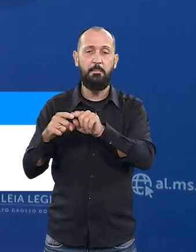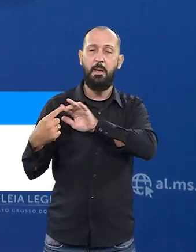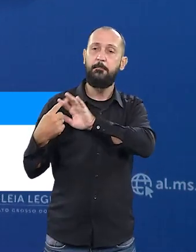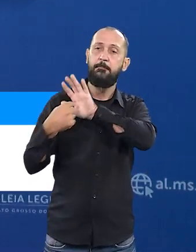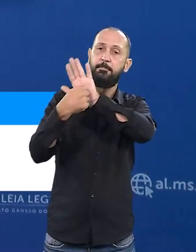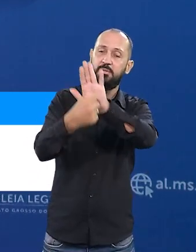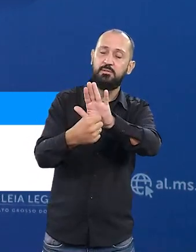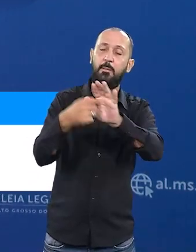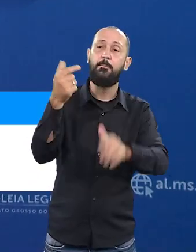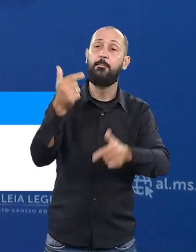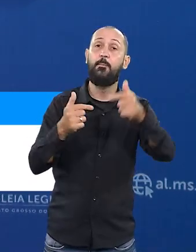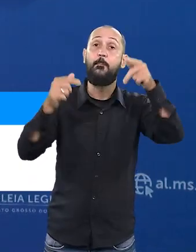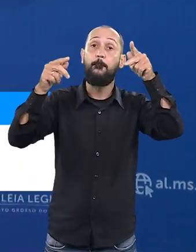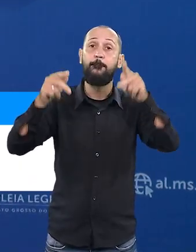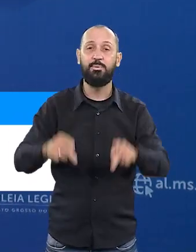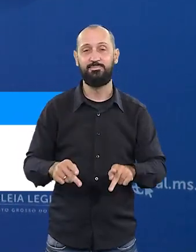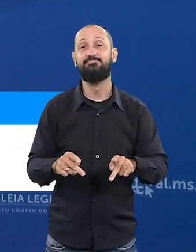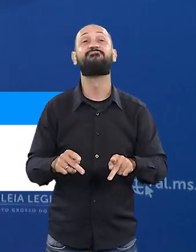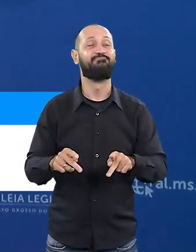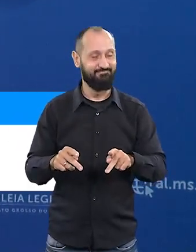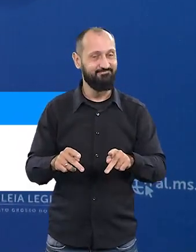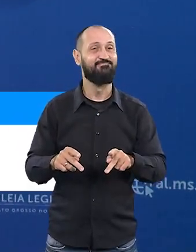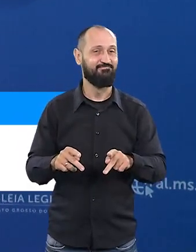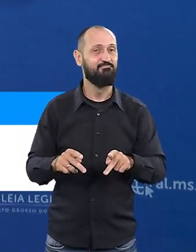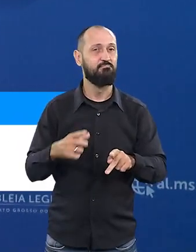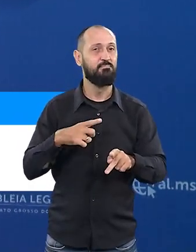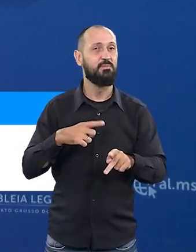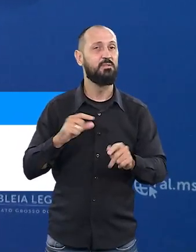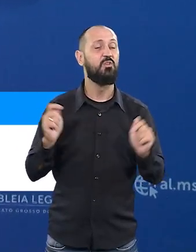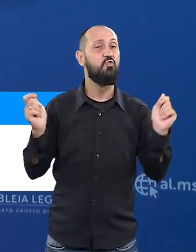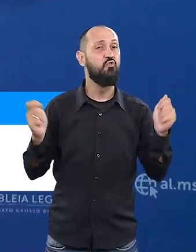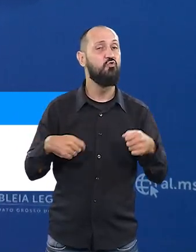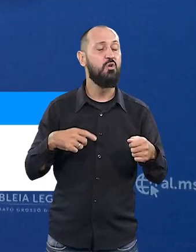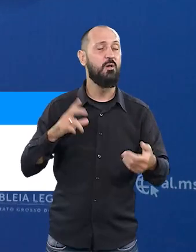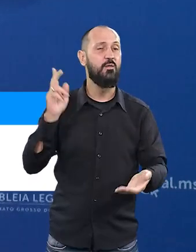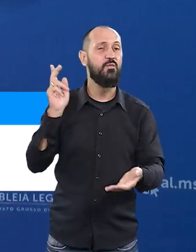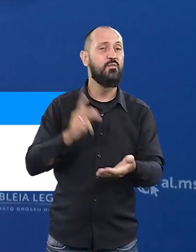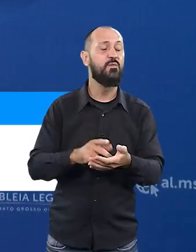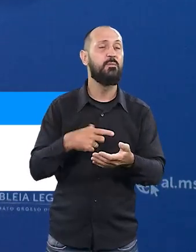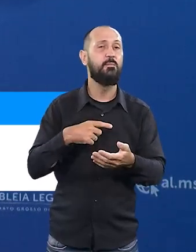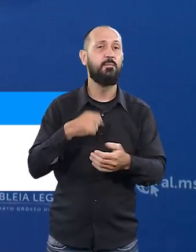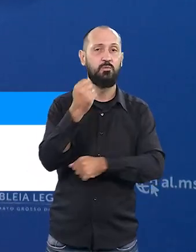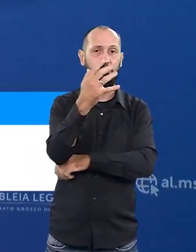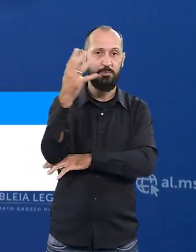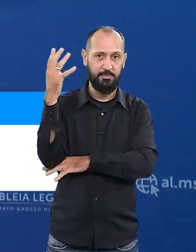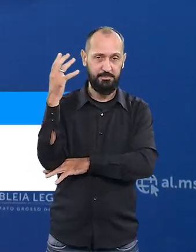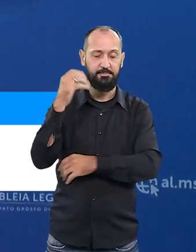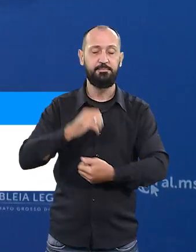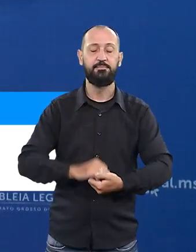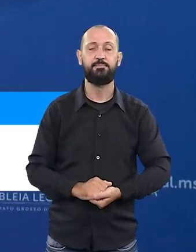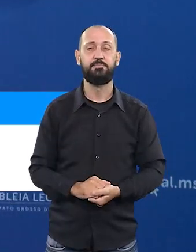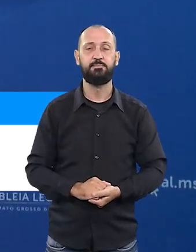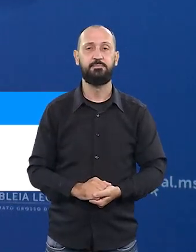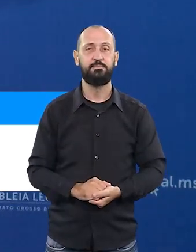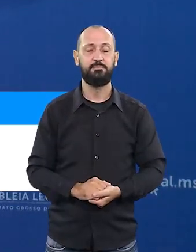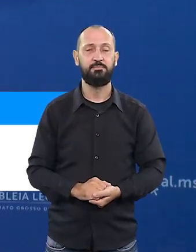apresentar políticas públicas que possam ser mais efetivas para o meio